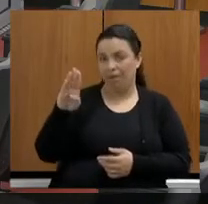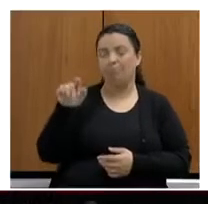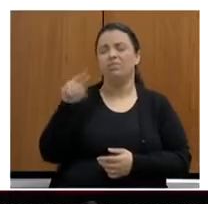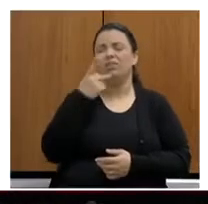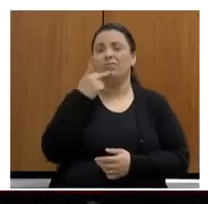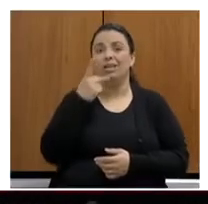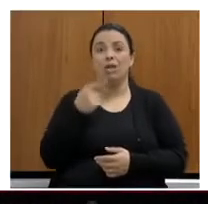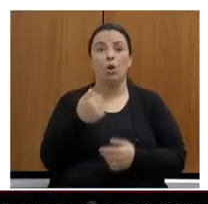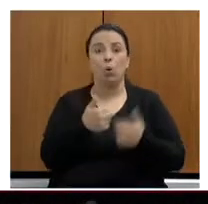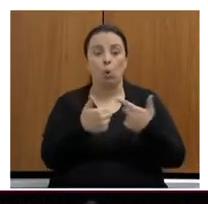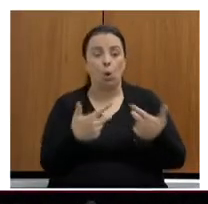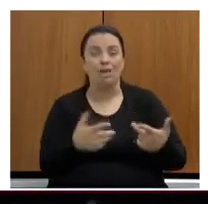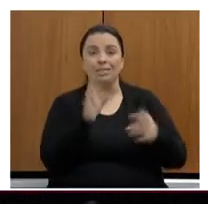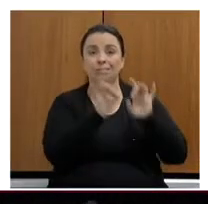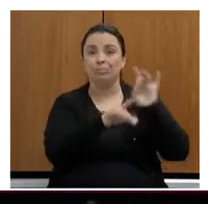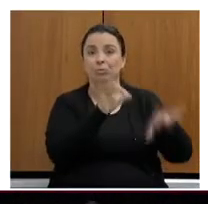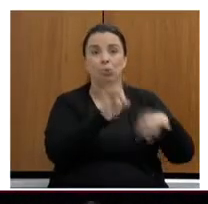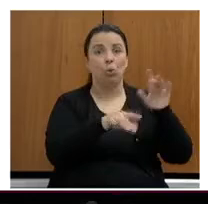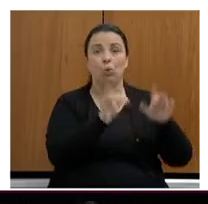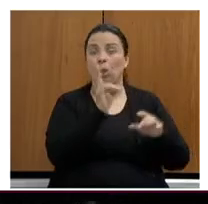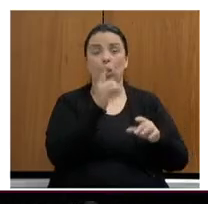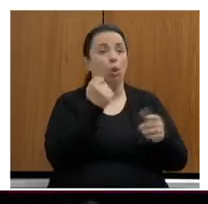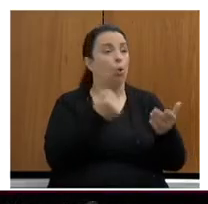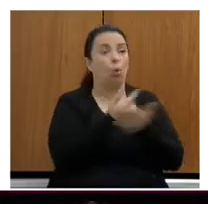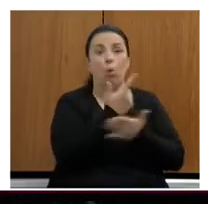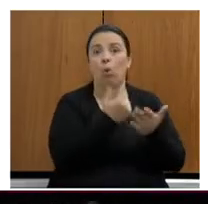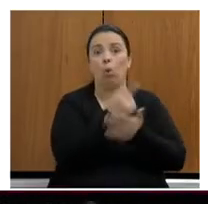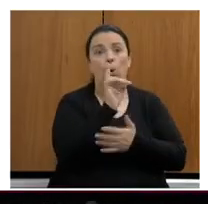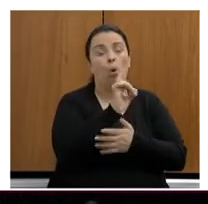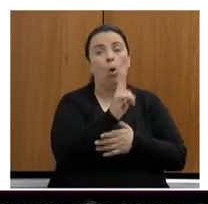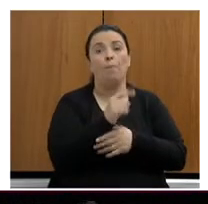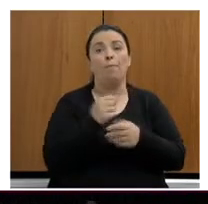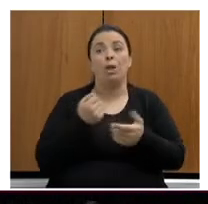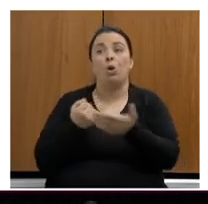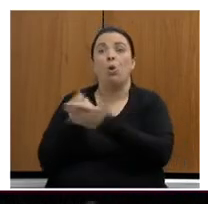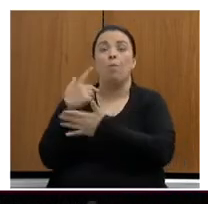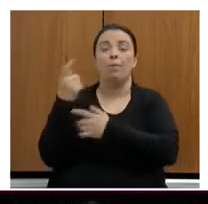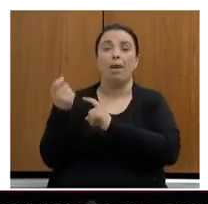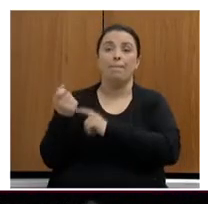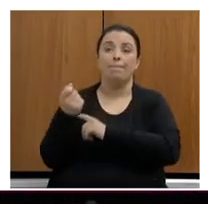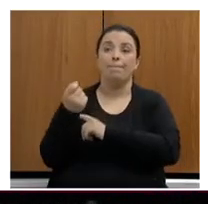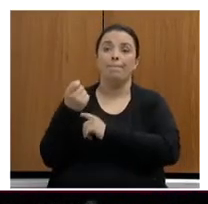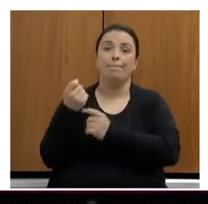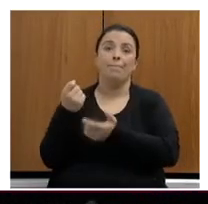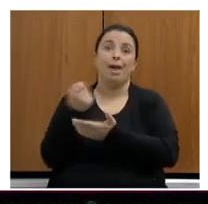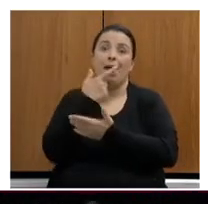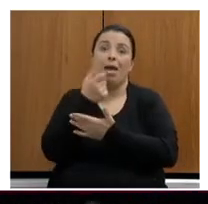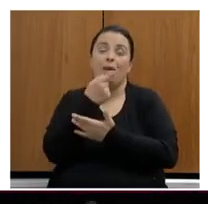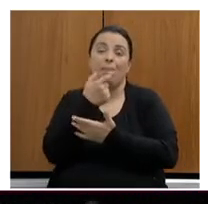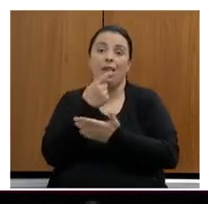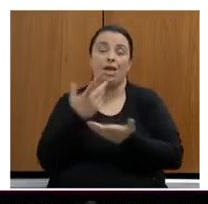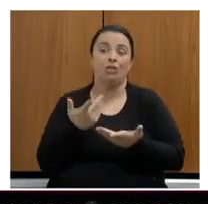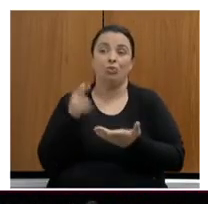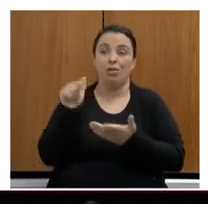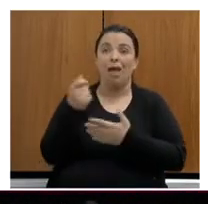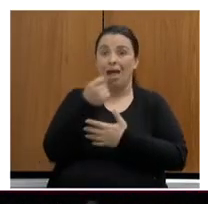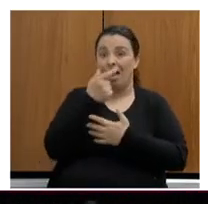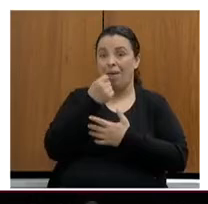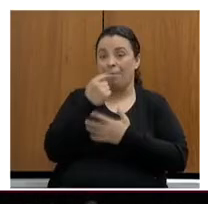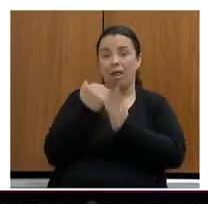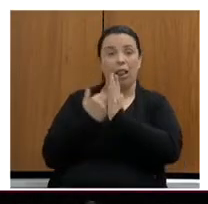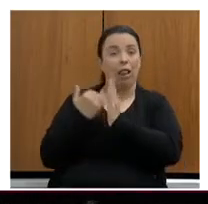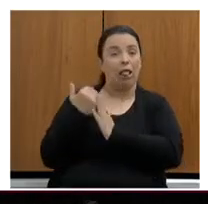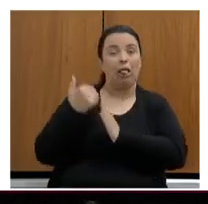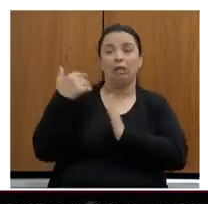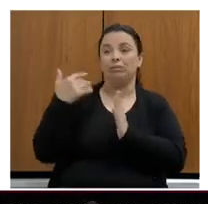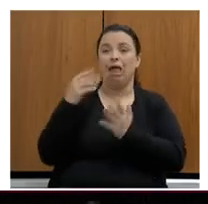para comprar medicamentos que me esposa precisa estamos sofrendo com a alta dos preços dos Remédios alimentos